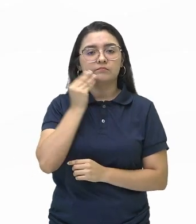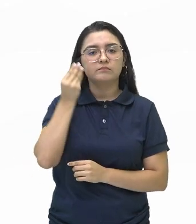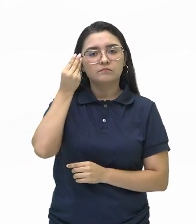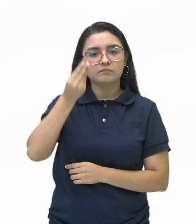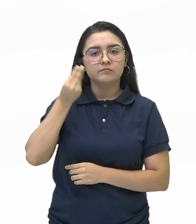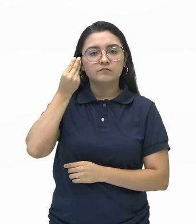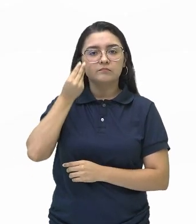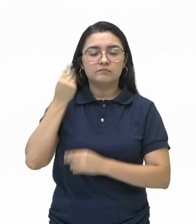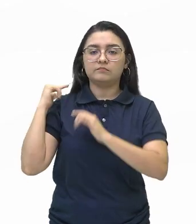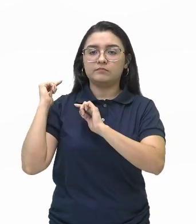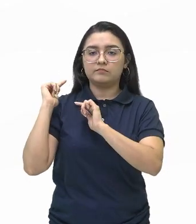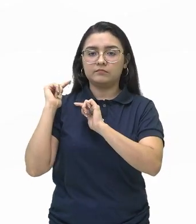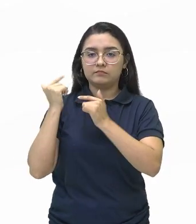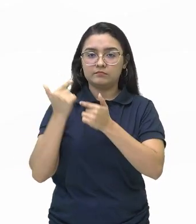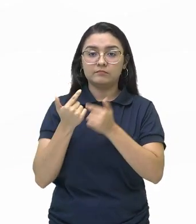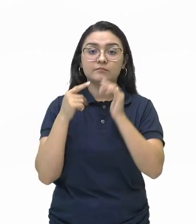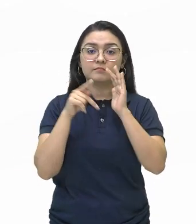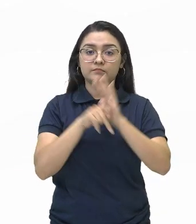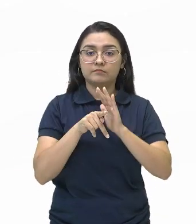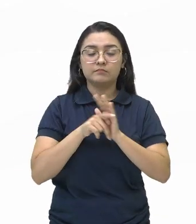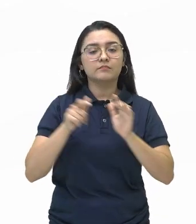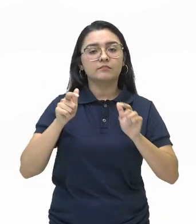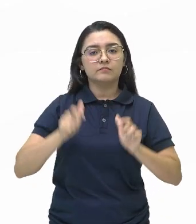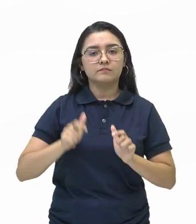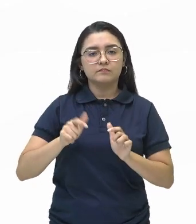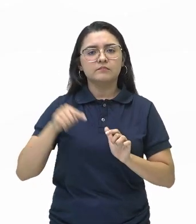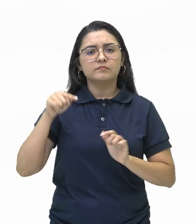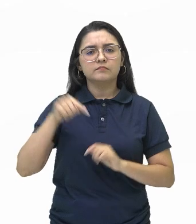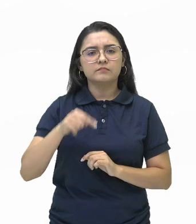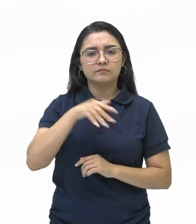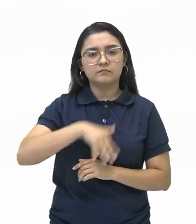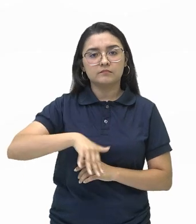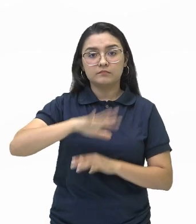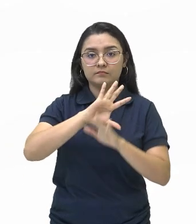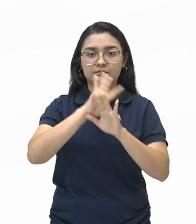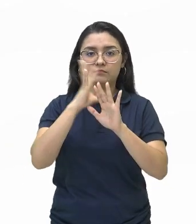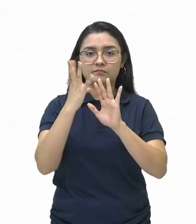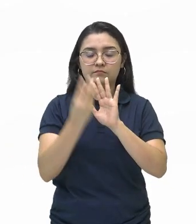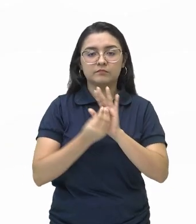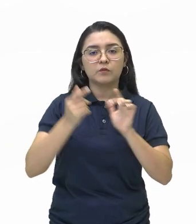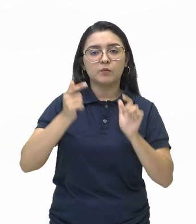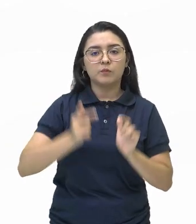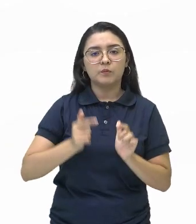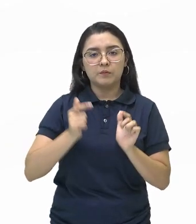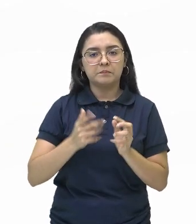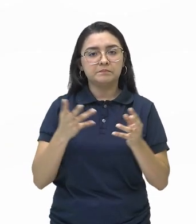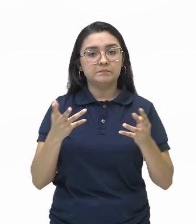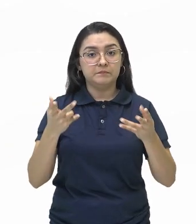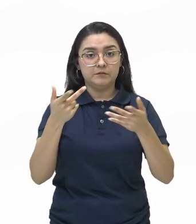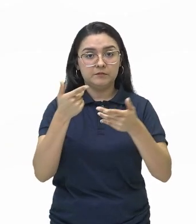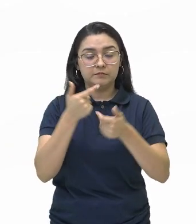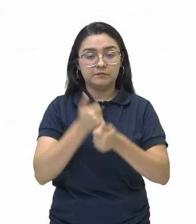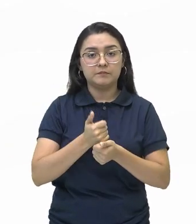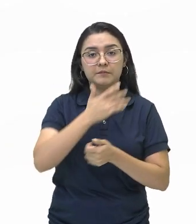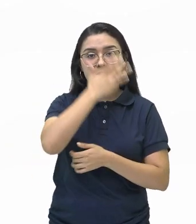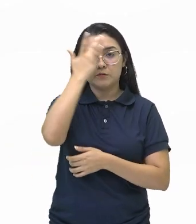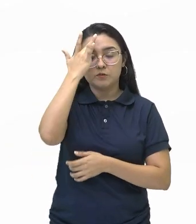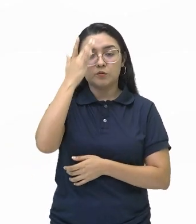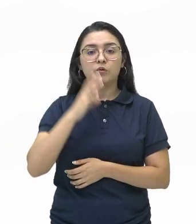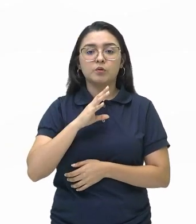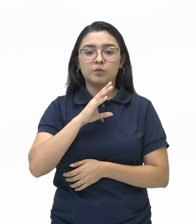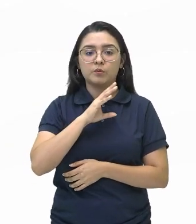as tradições locais, fazem da Amazônia um destino imperdível